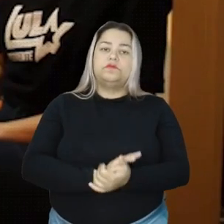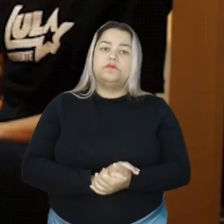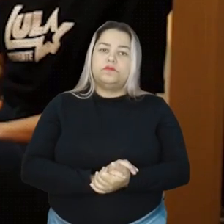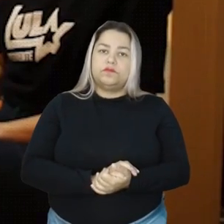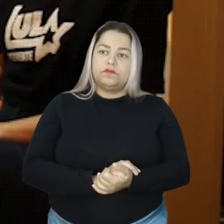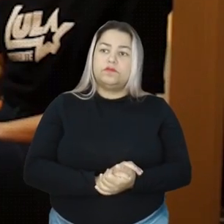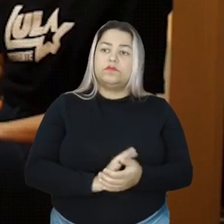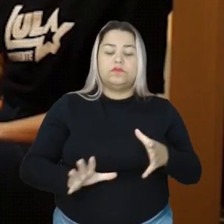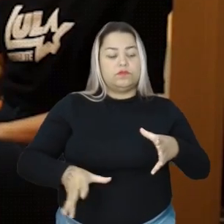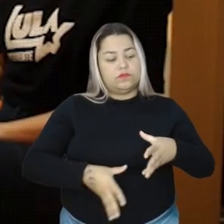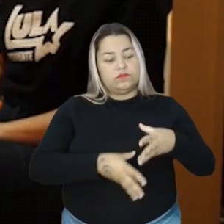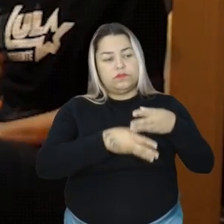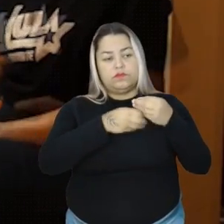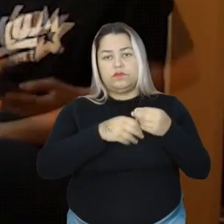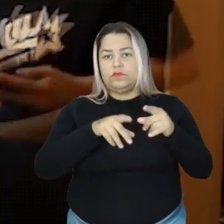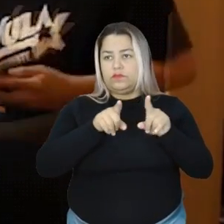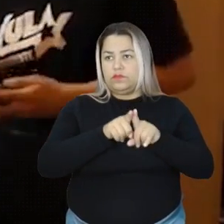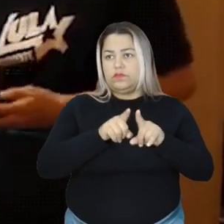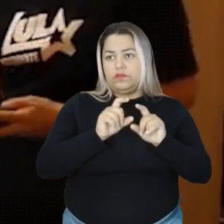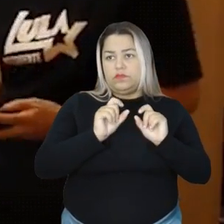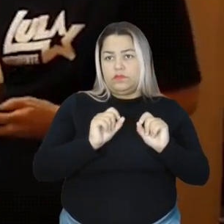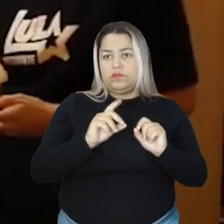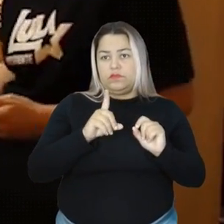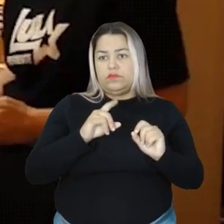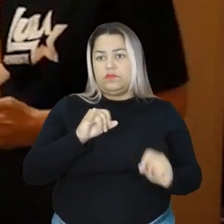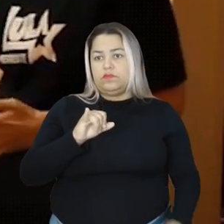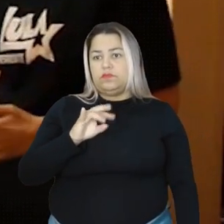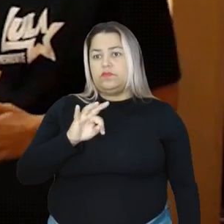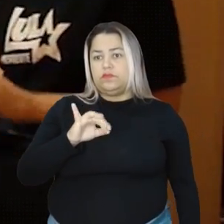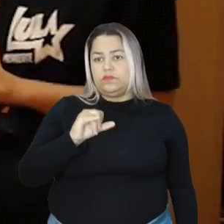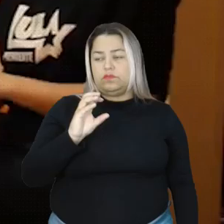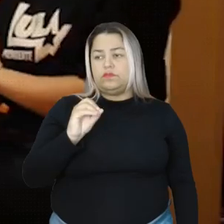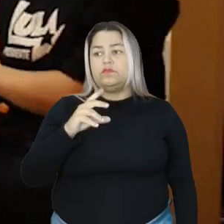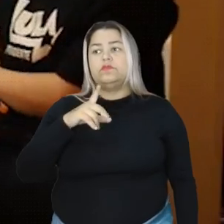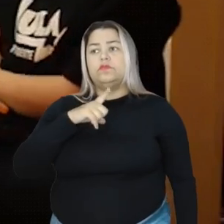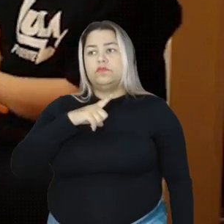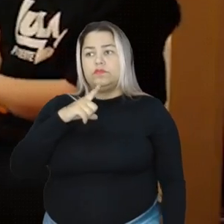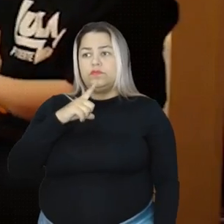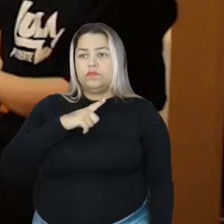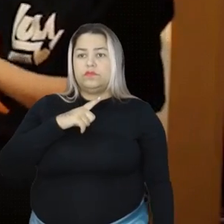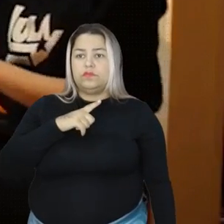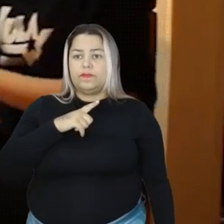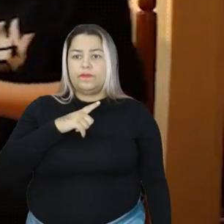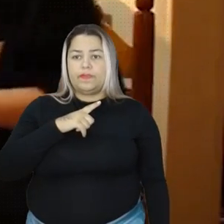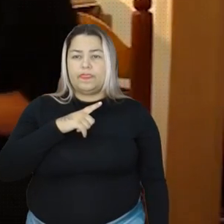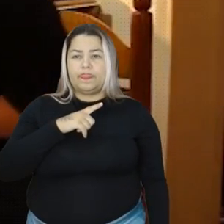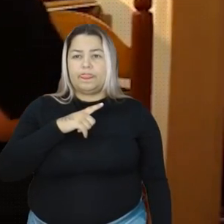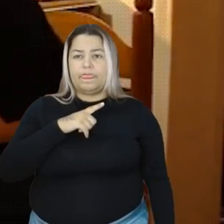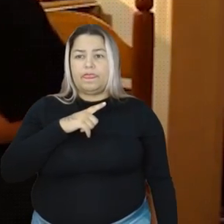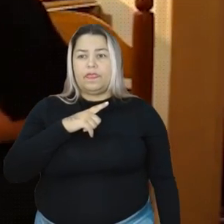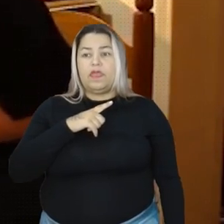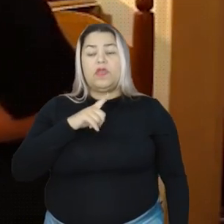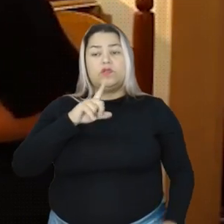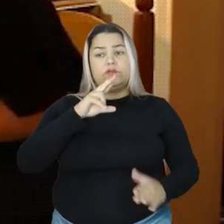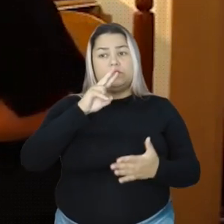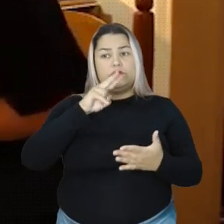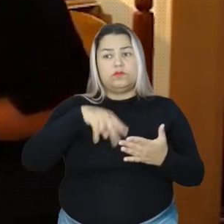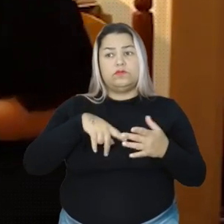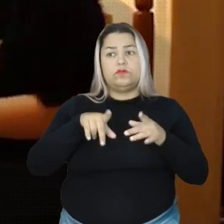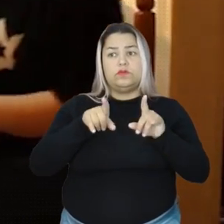não é? Inclusive, ter uma didática. Então, também já tínhamos, né, as leituras,